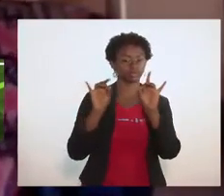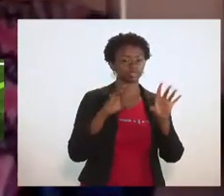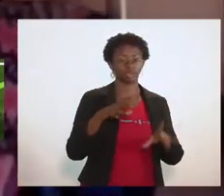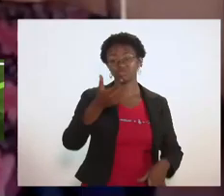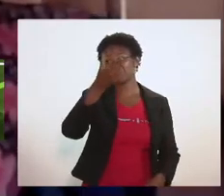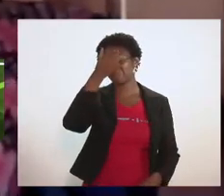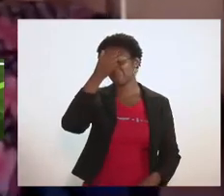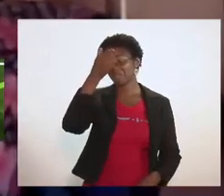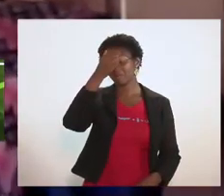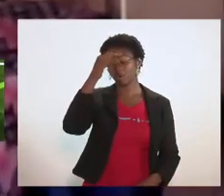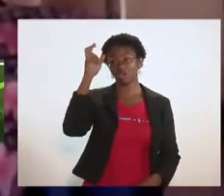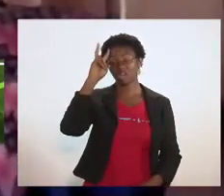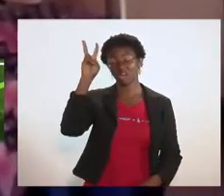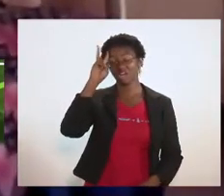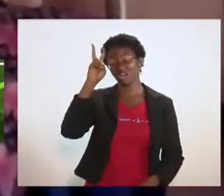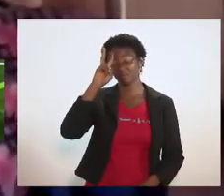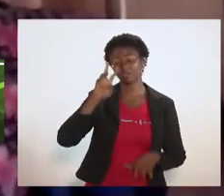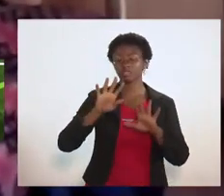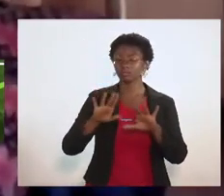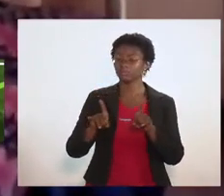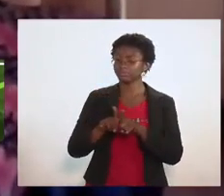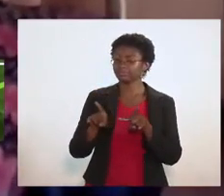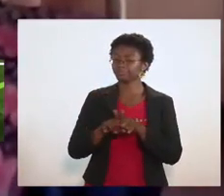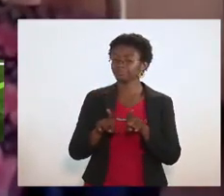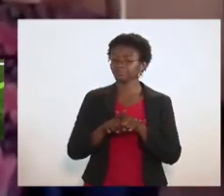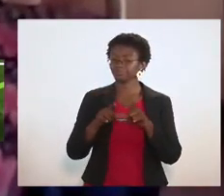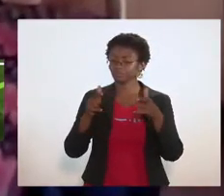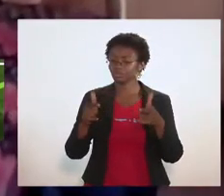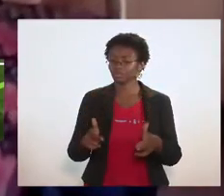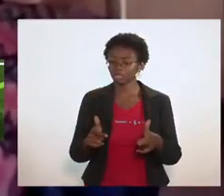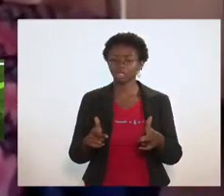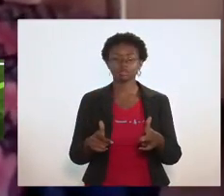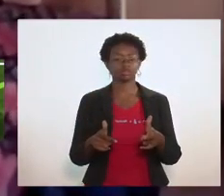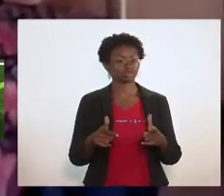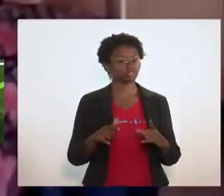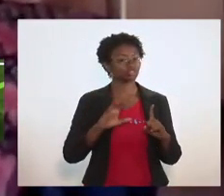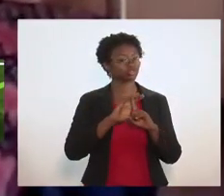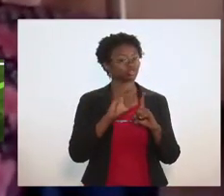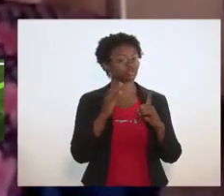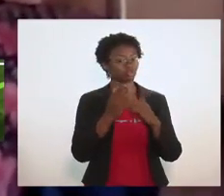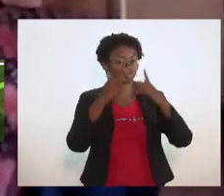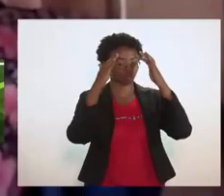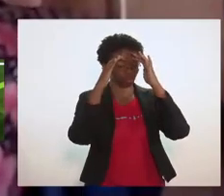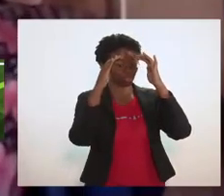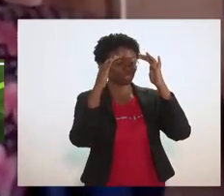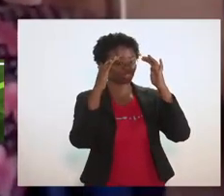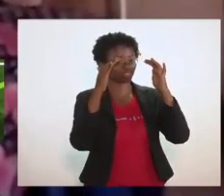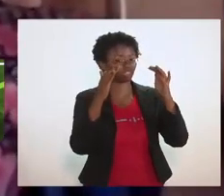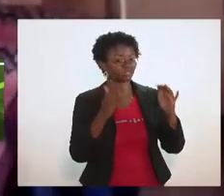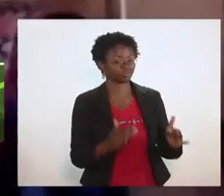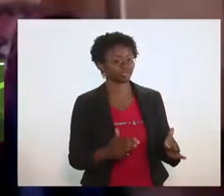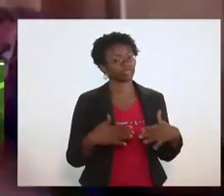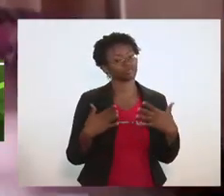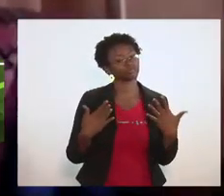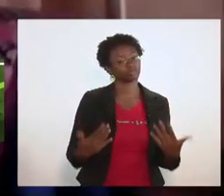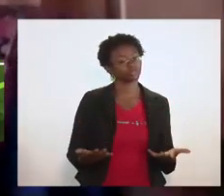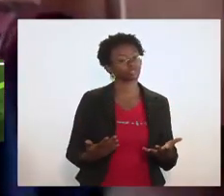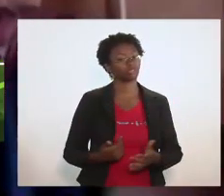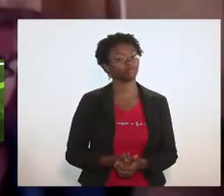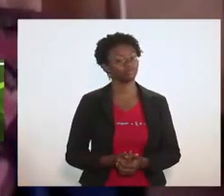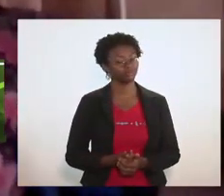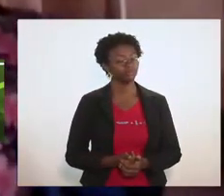ser daquela nacionalidade. Então, aquele espaço é um espaço tido como